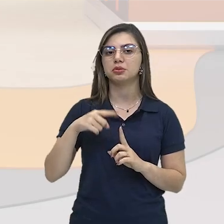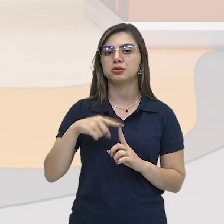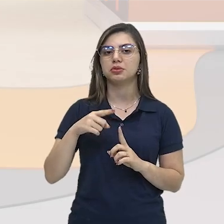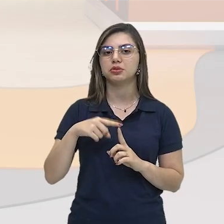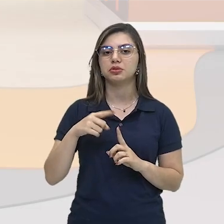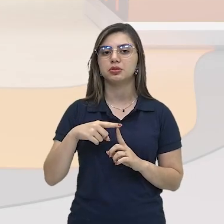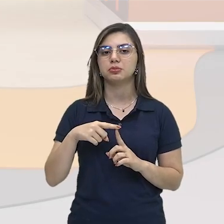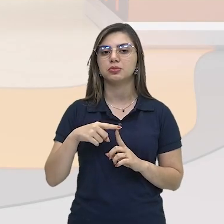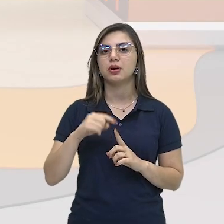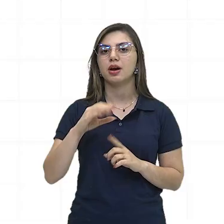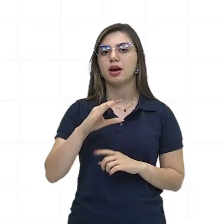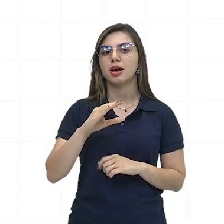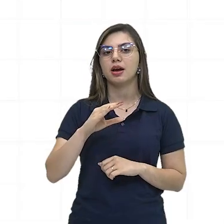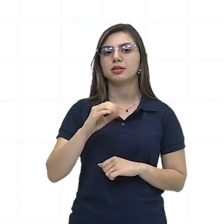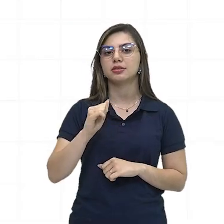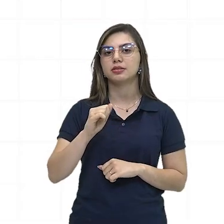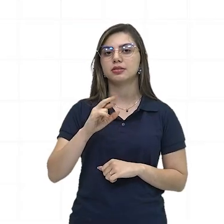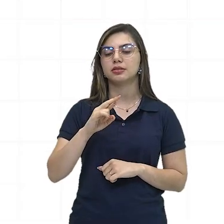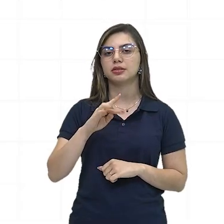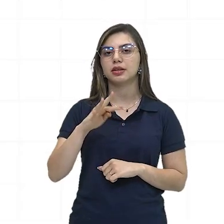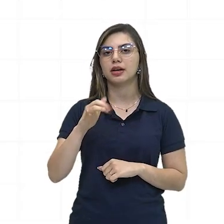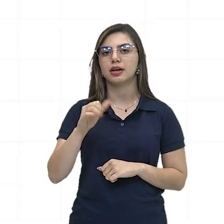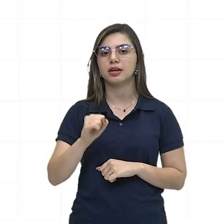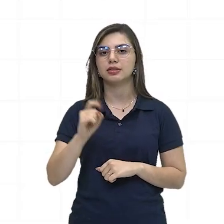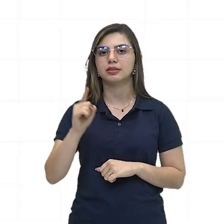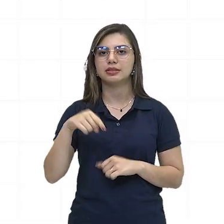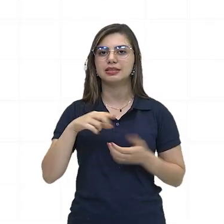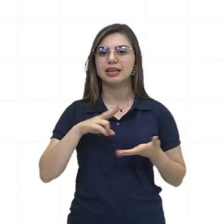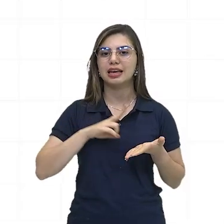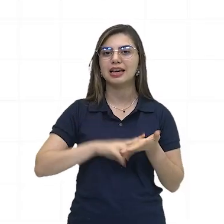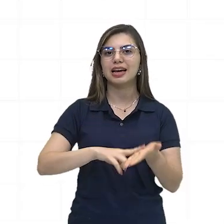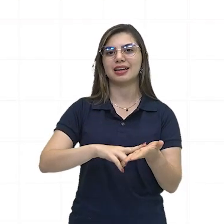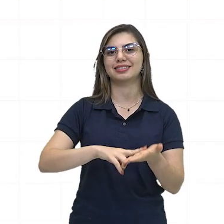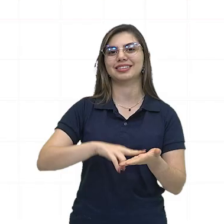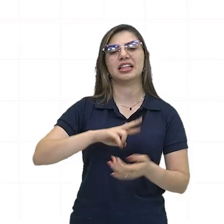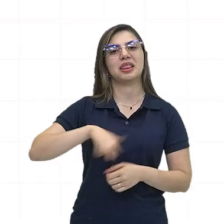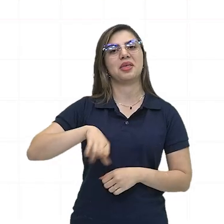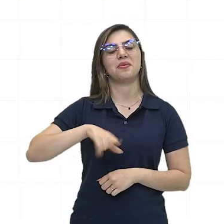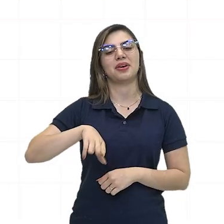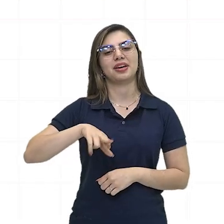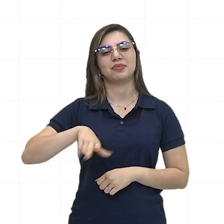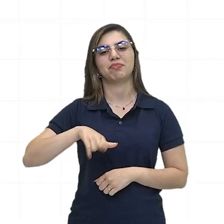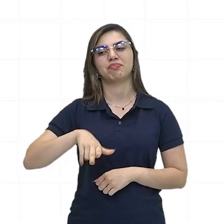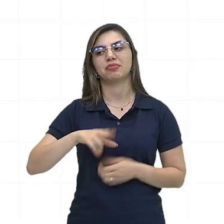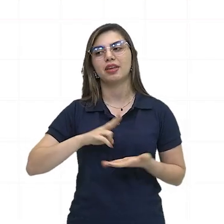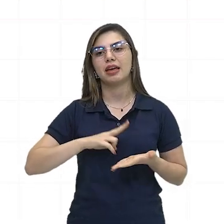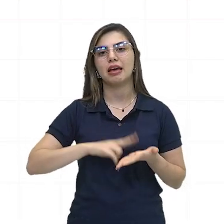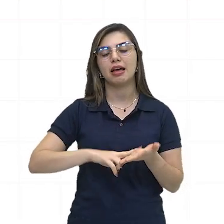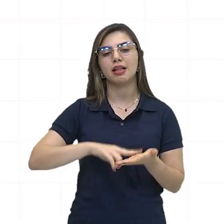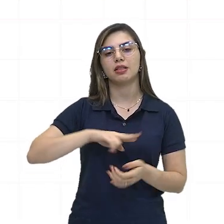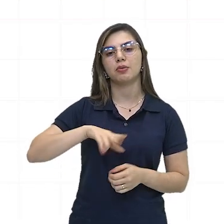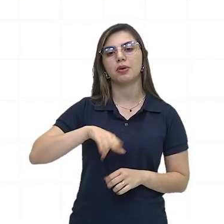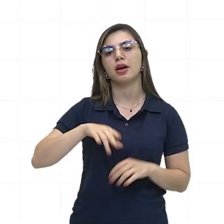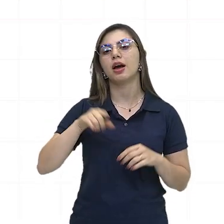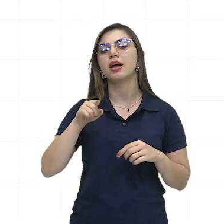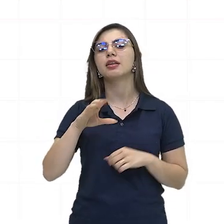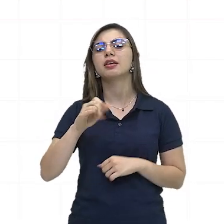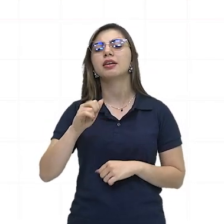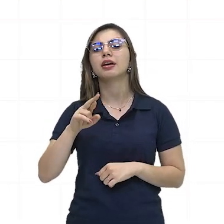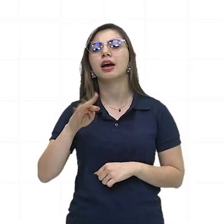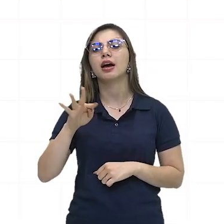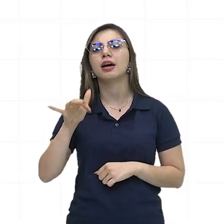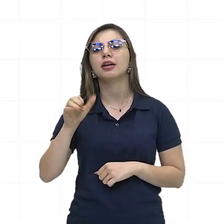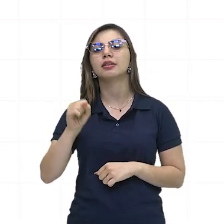as cartas. A carta, não estamos falando de correspondência aqui. Aqui estamos falando das